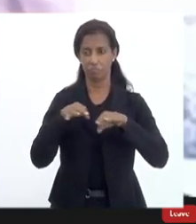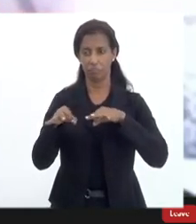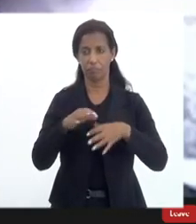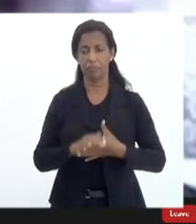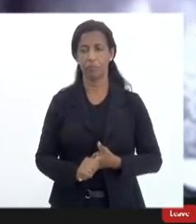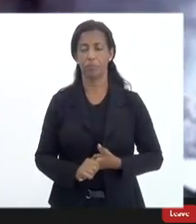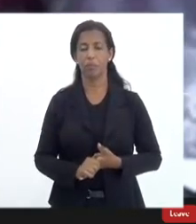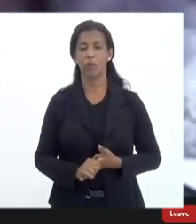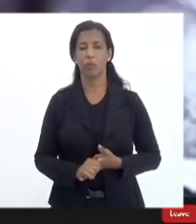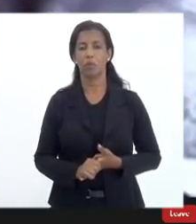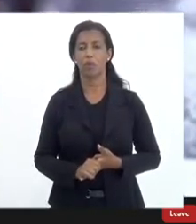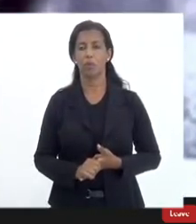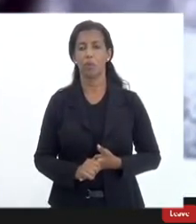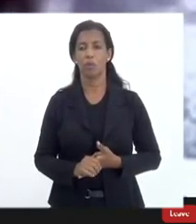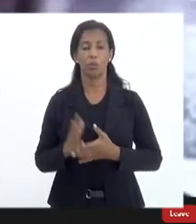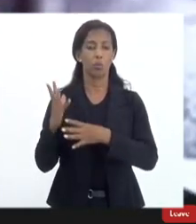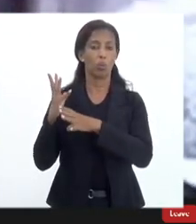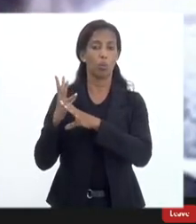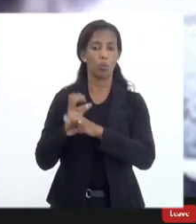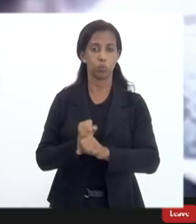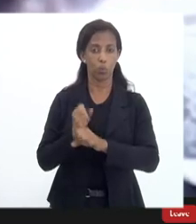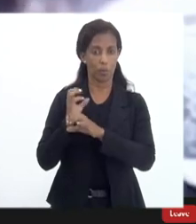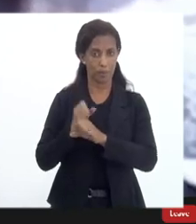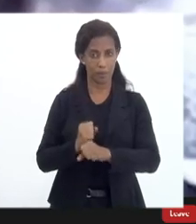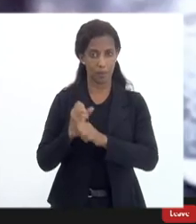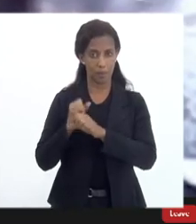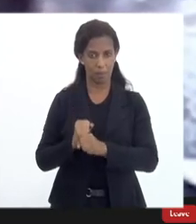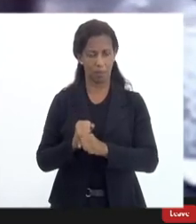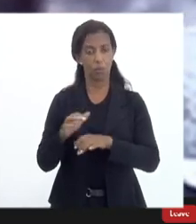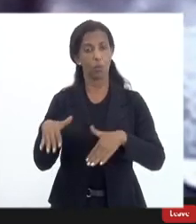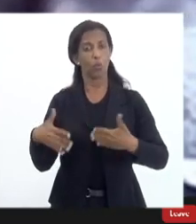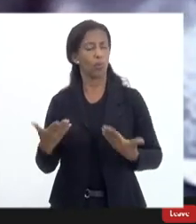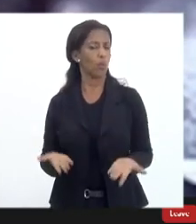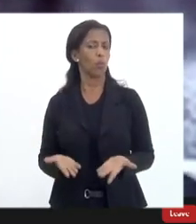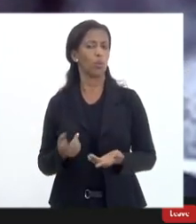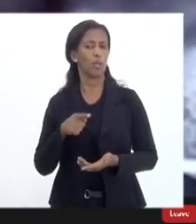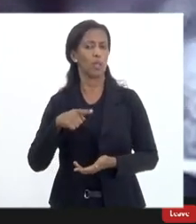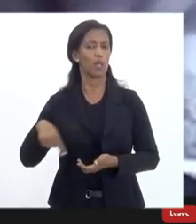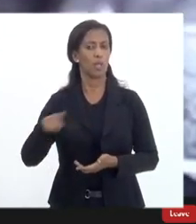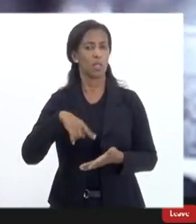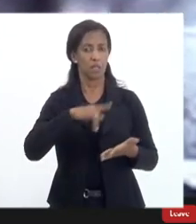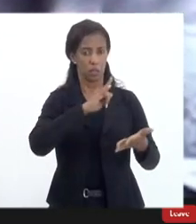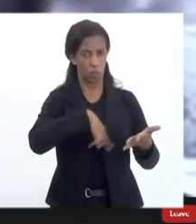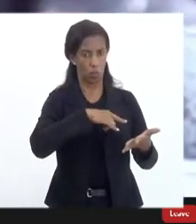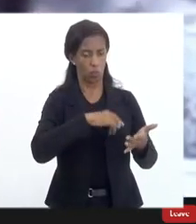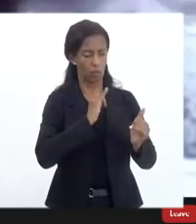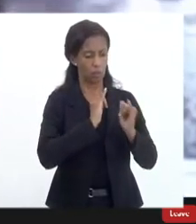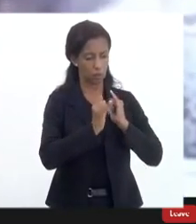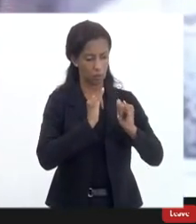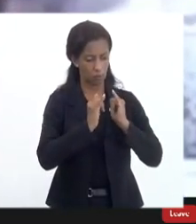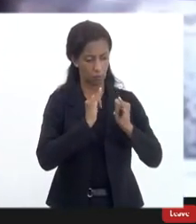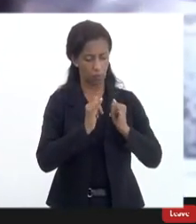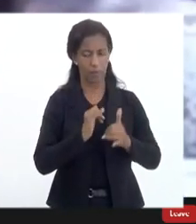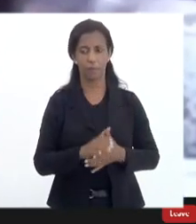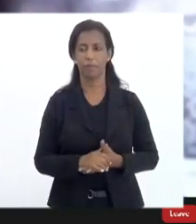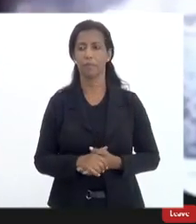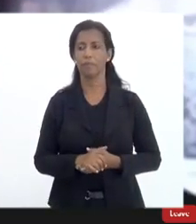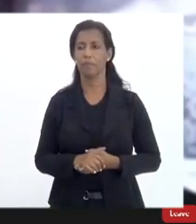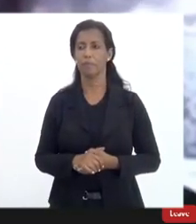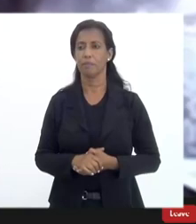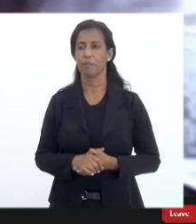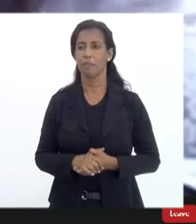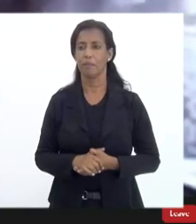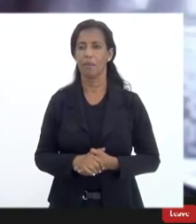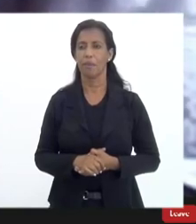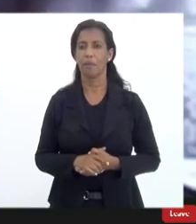a execução orçamentária. E com isto, com esses pequenos dados que eu vou colocar aqui agora,